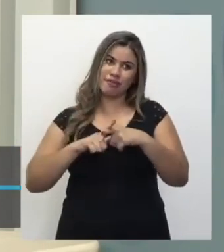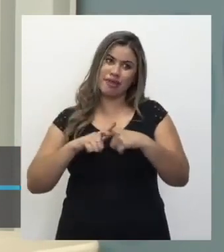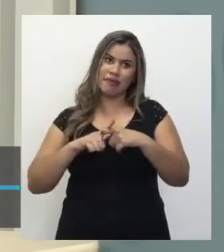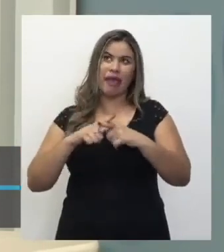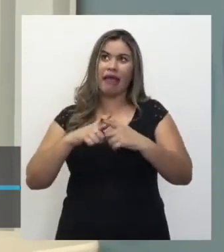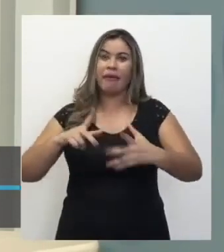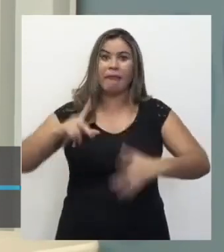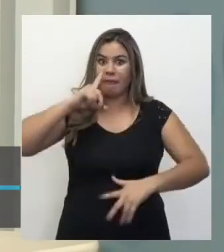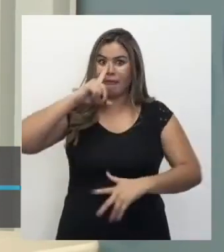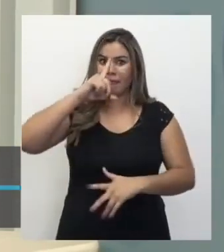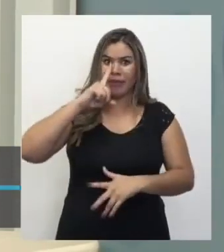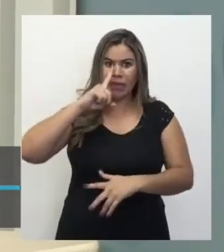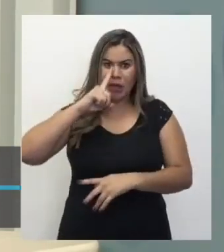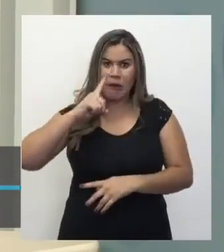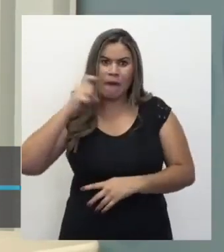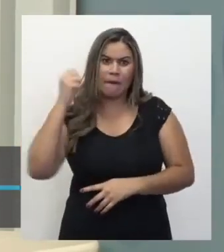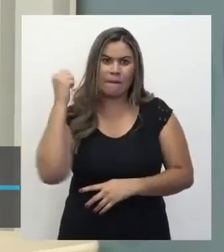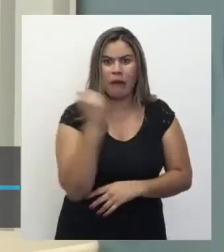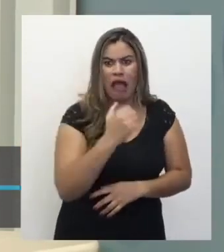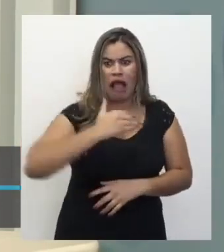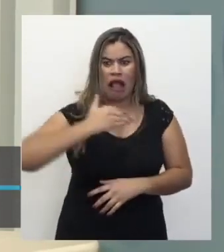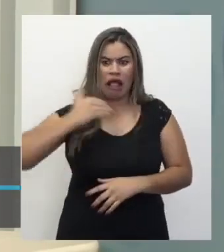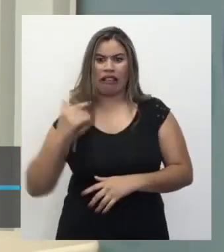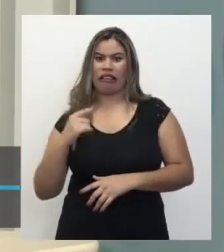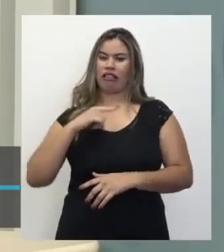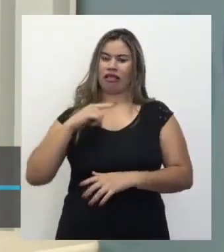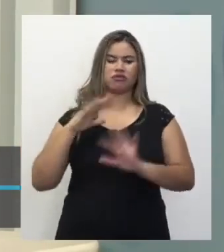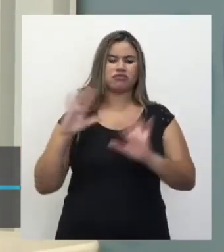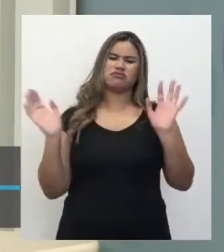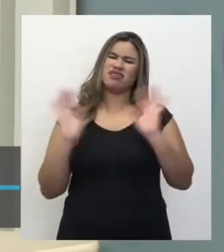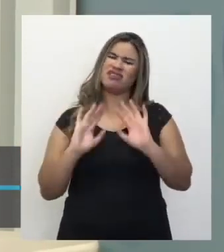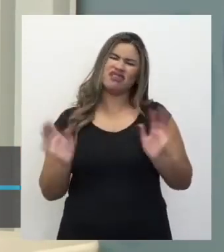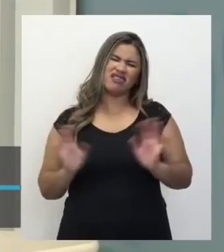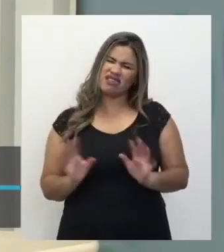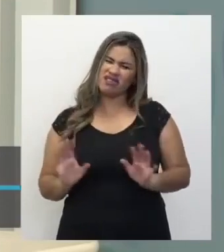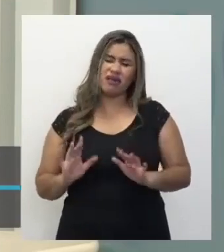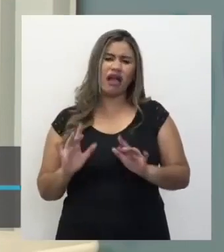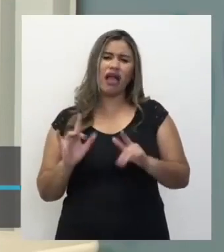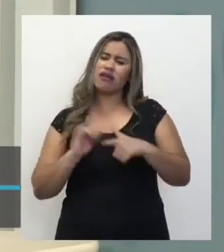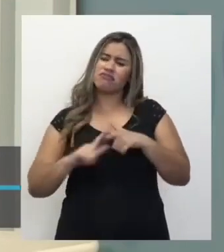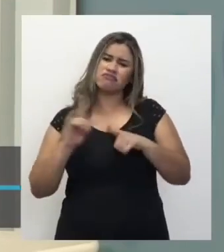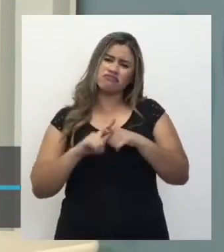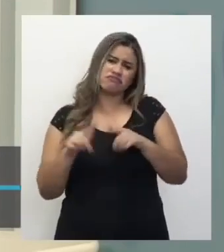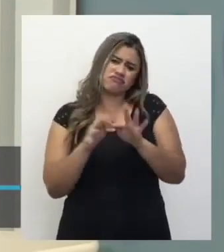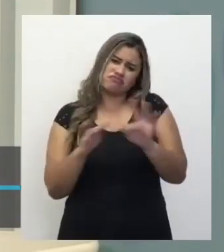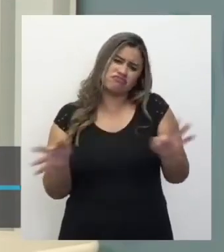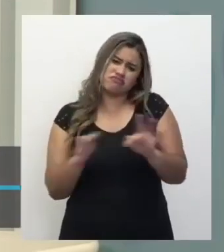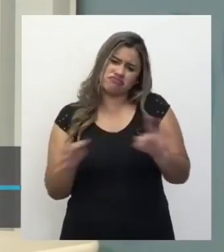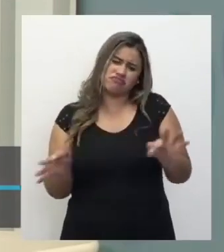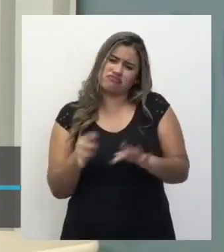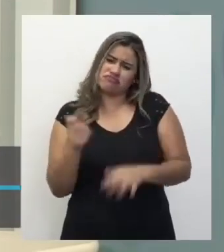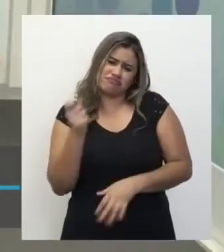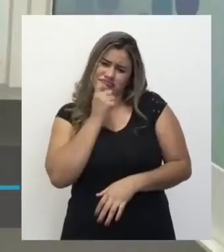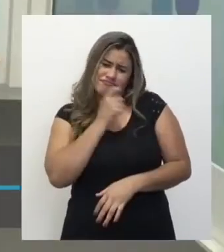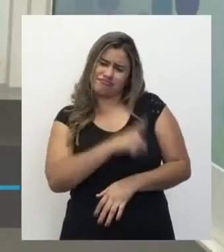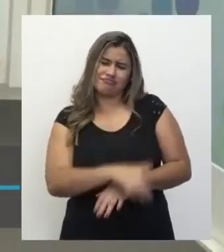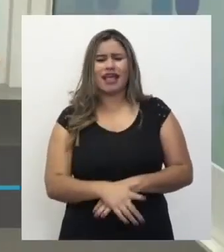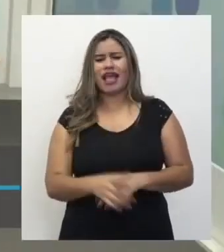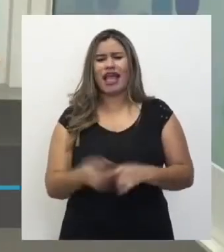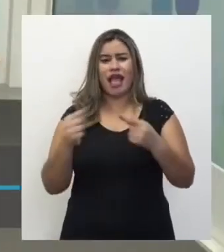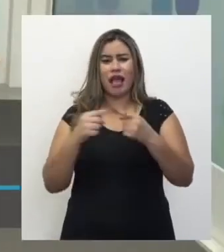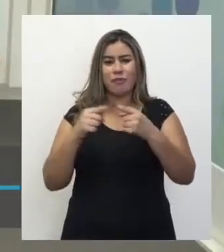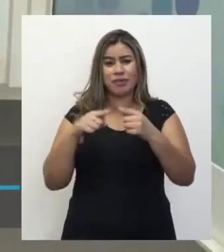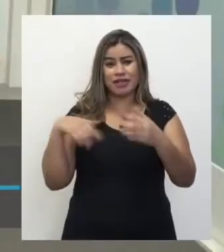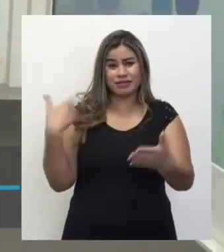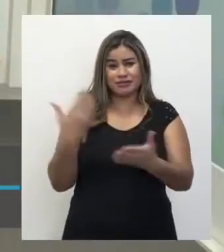morte, falamos aqui em outro momento de Édipo, o rei, né? Não é um conflito daquele, é um conflito engraçado. Fazendo relação com os dias